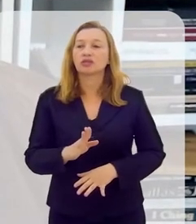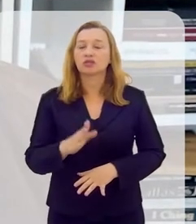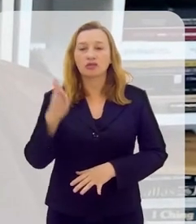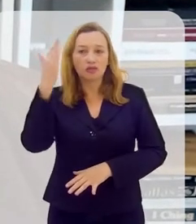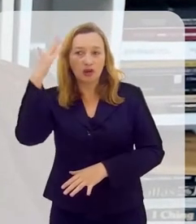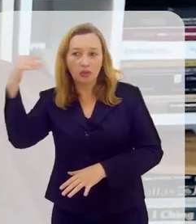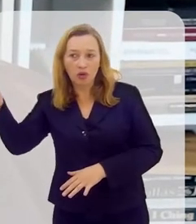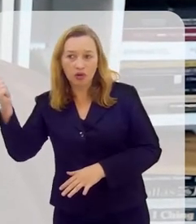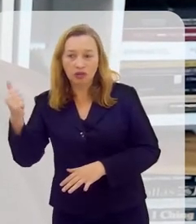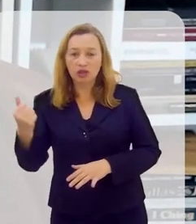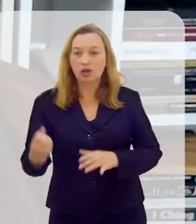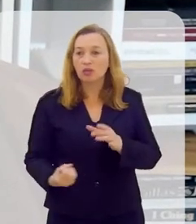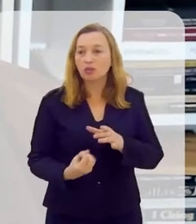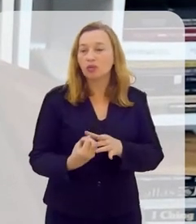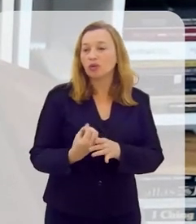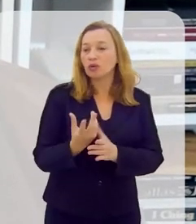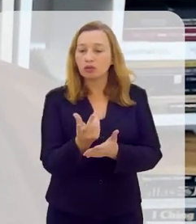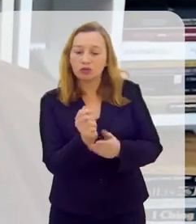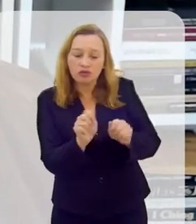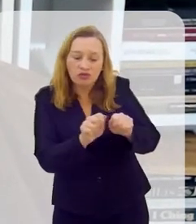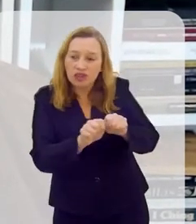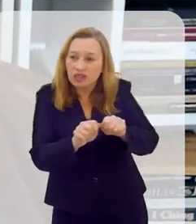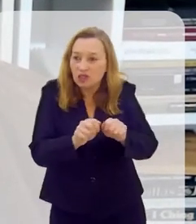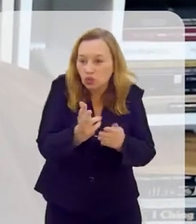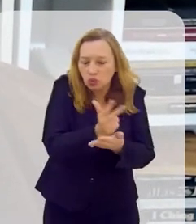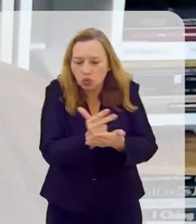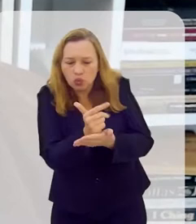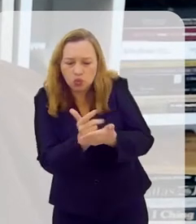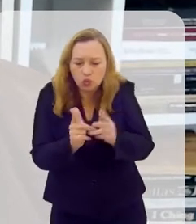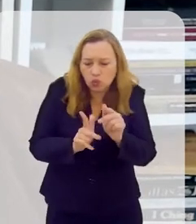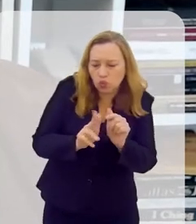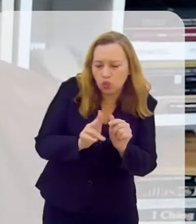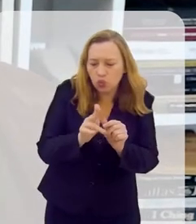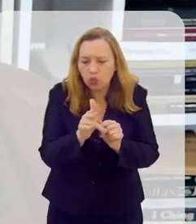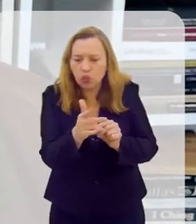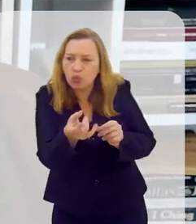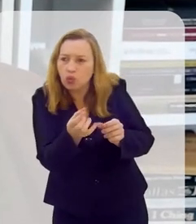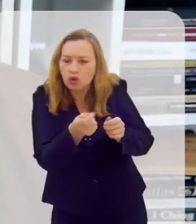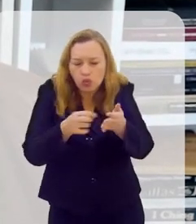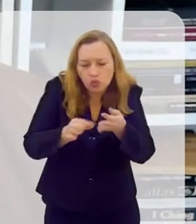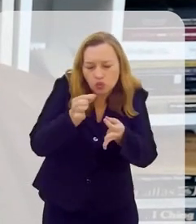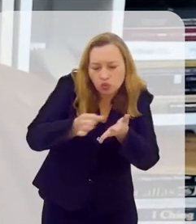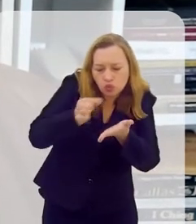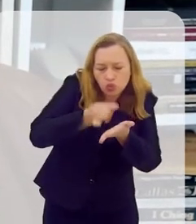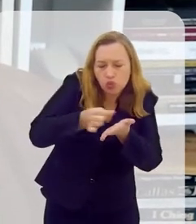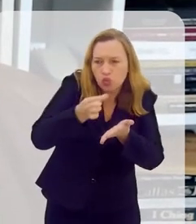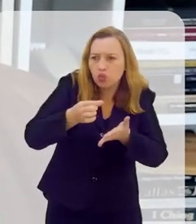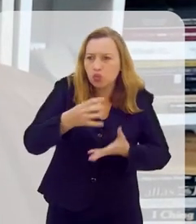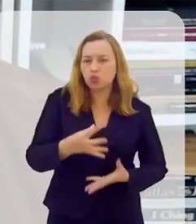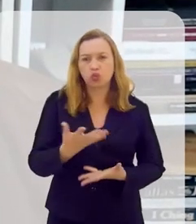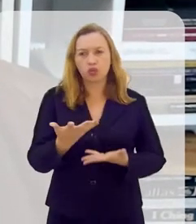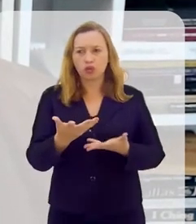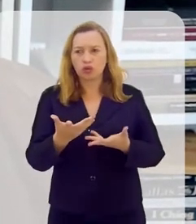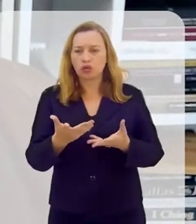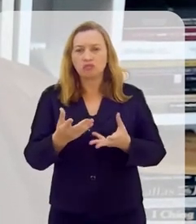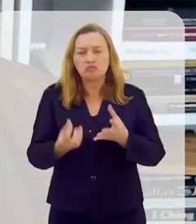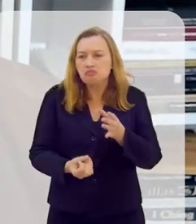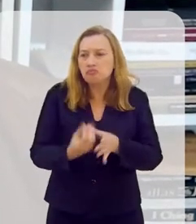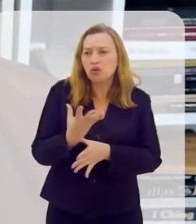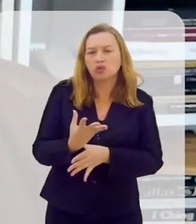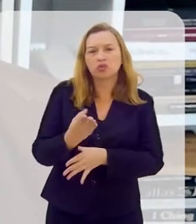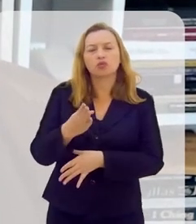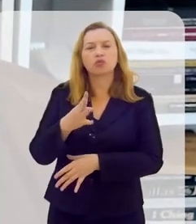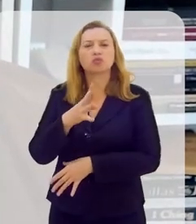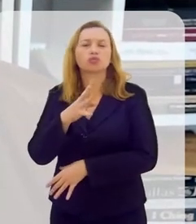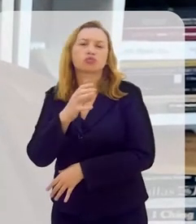fashion, produzindo peças atemporais, desenhadas, recortadas e costuradas com calma, com alma e com uma cadeia de